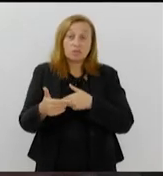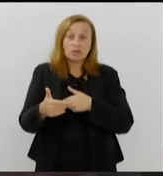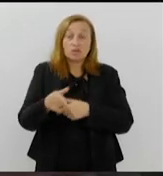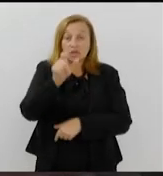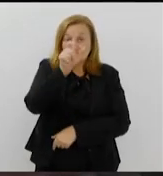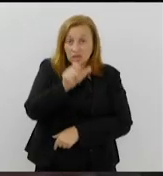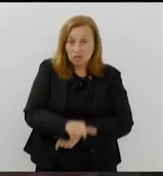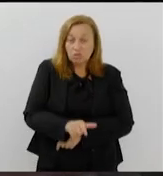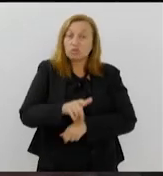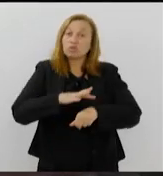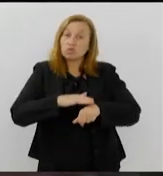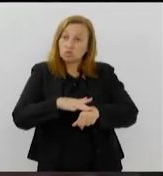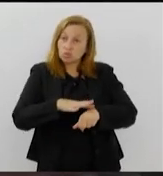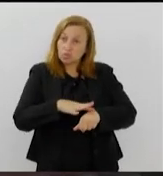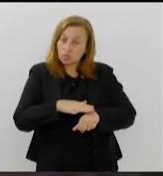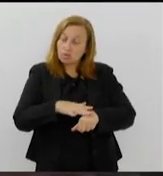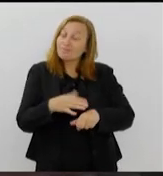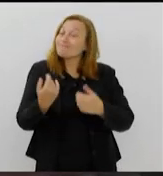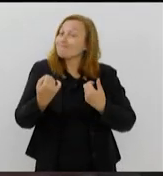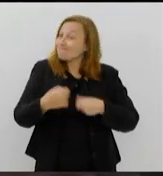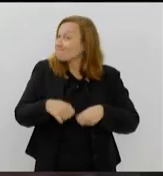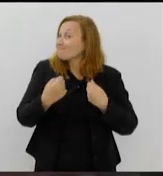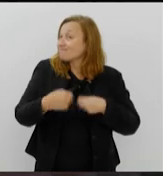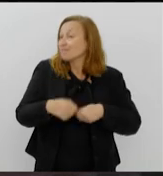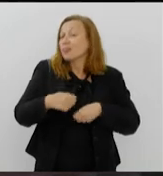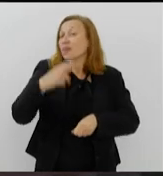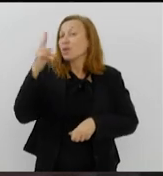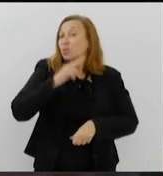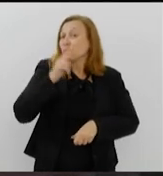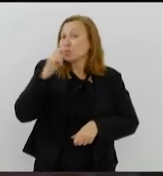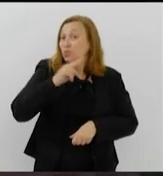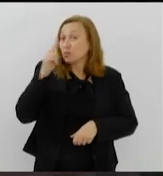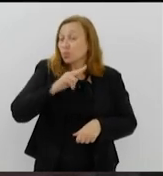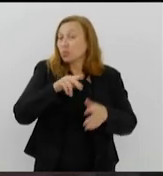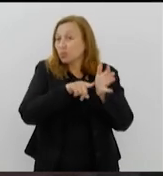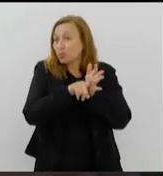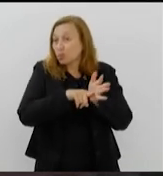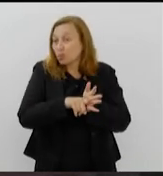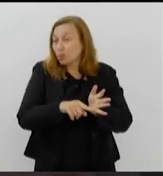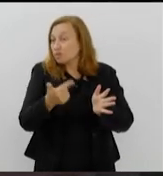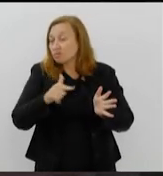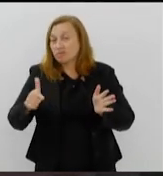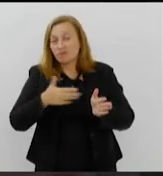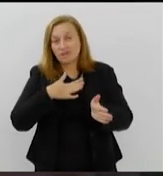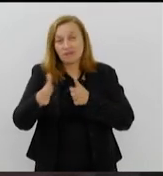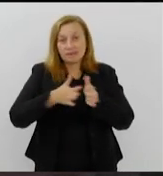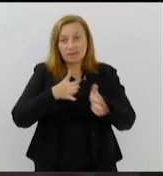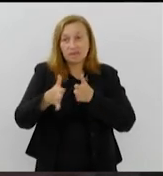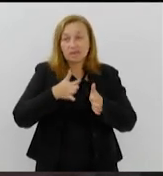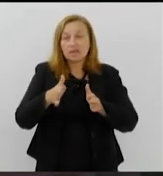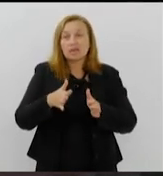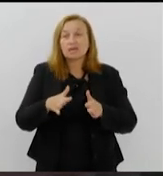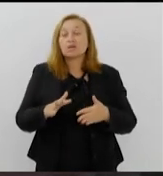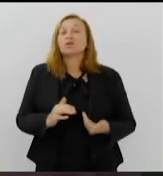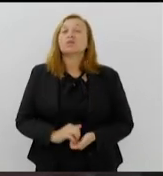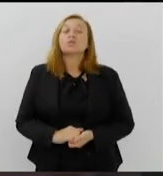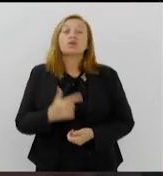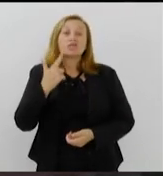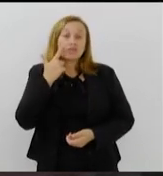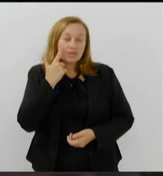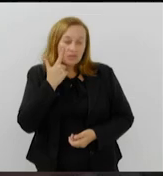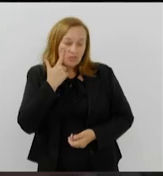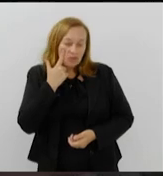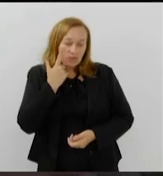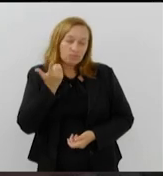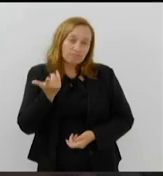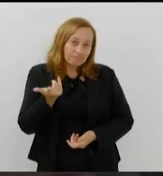pessoas doentes que precisavam desses procedimentos não tivessem acesso. E o que a gente viu, e aí eu